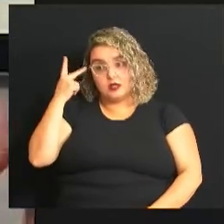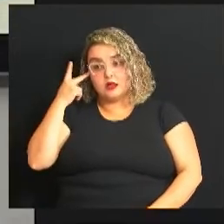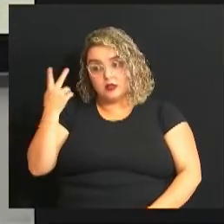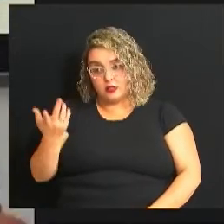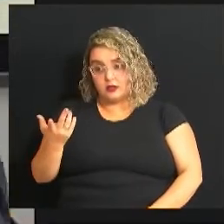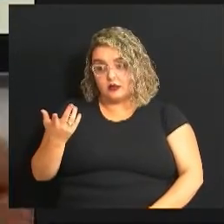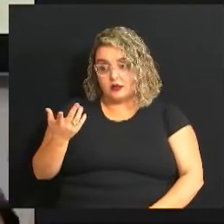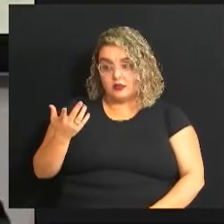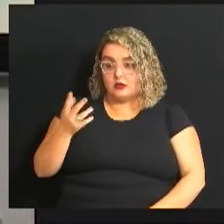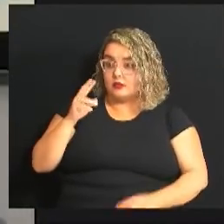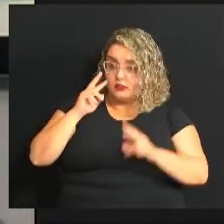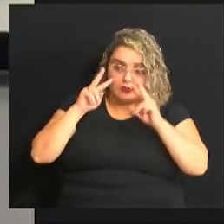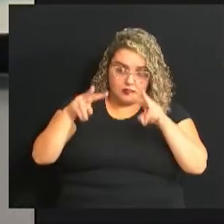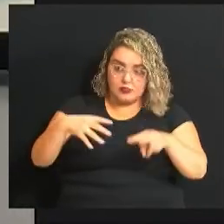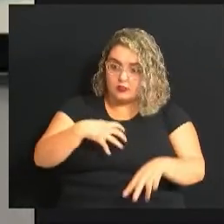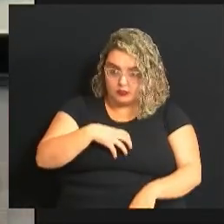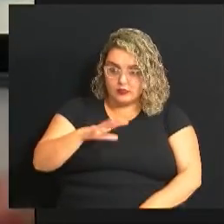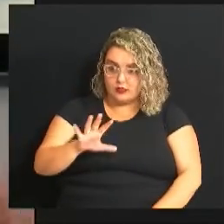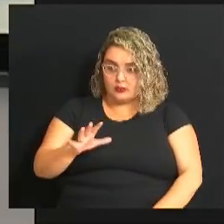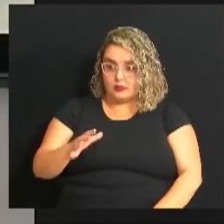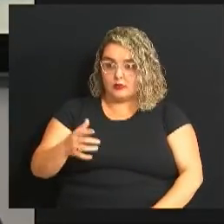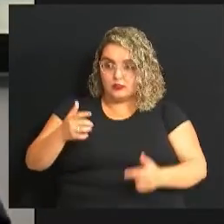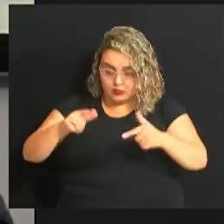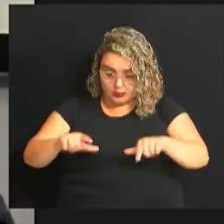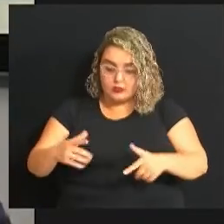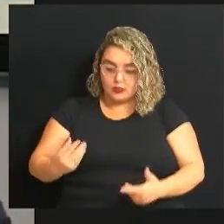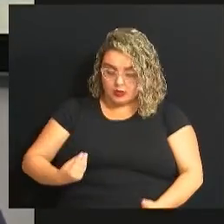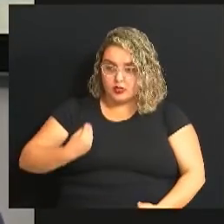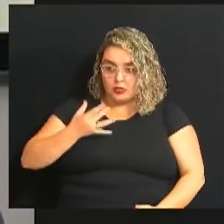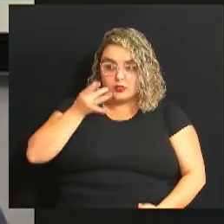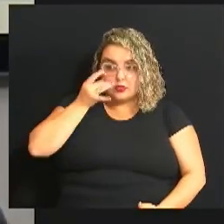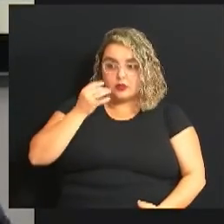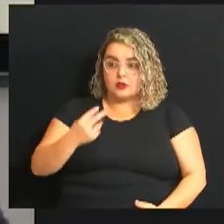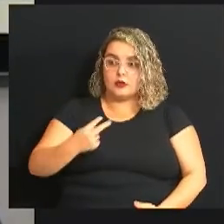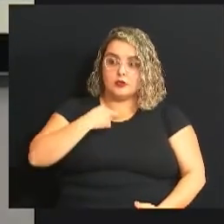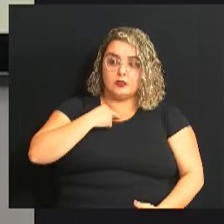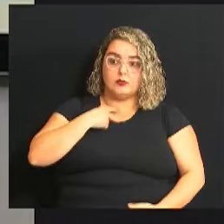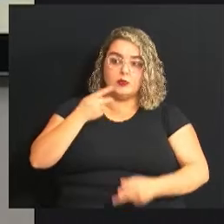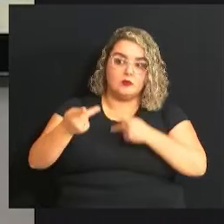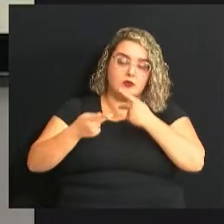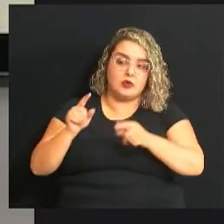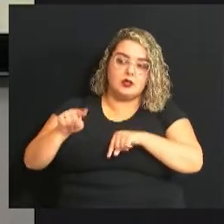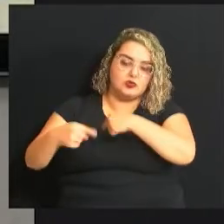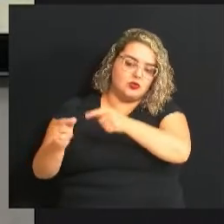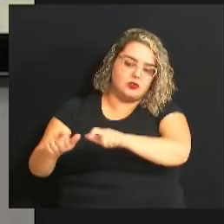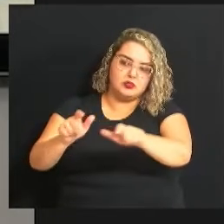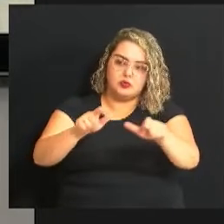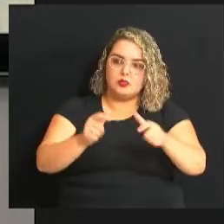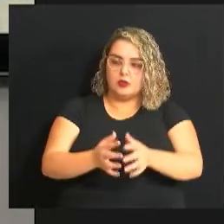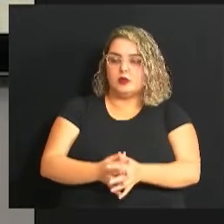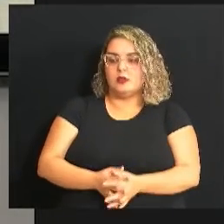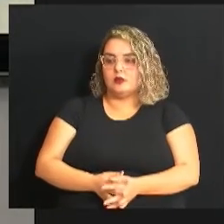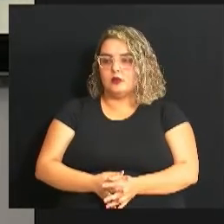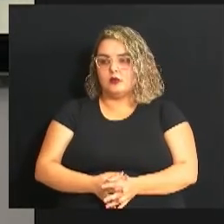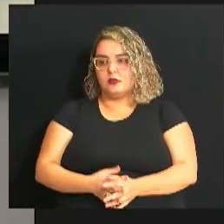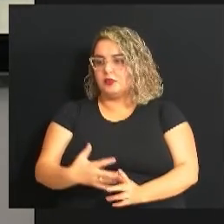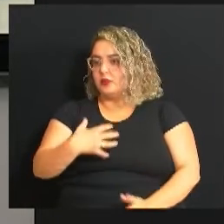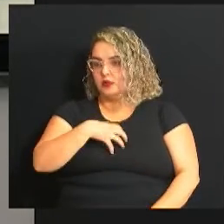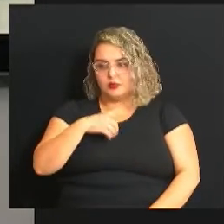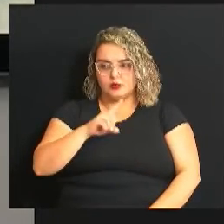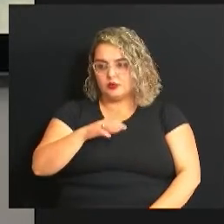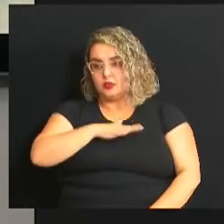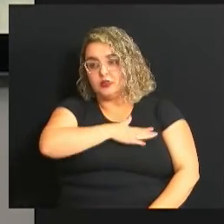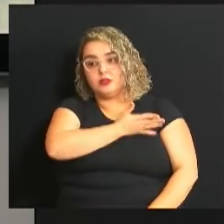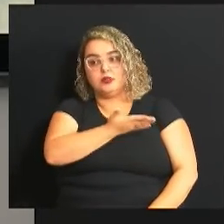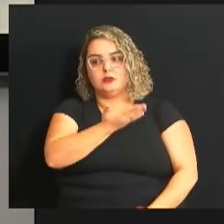vejo dessa forma. Eu vou falar do lugar onde eu estou, né? Não posso generalizar para outros lugares. Mas eu não sinto mais esse preconceito que existia